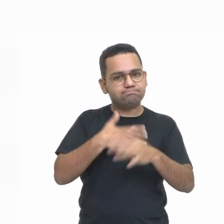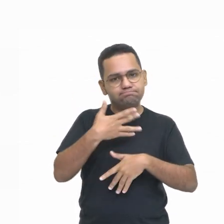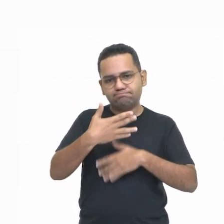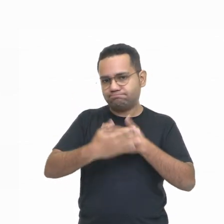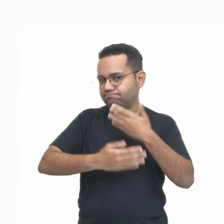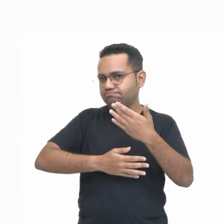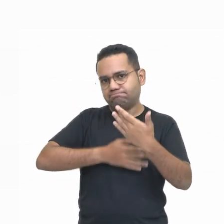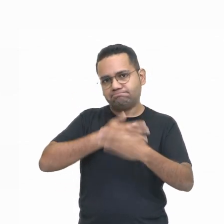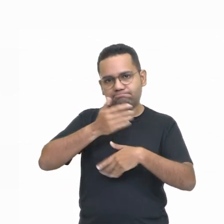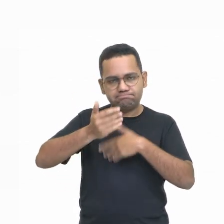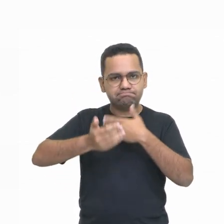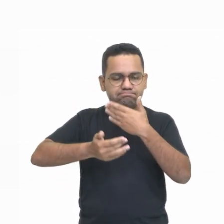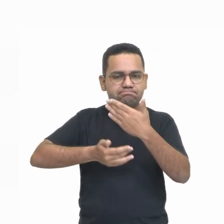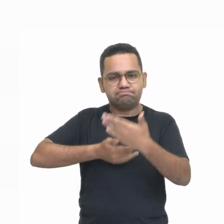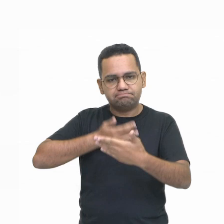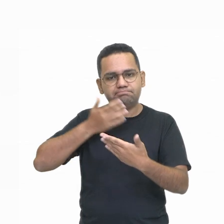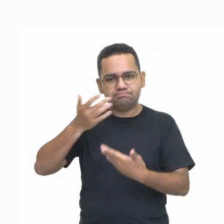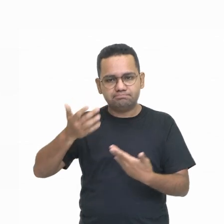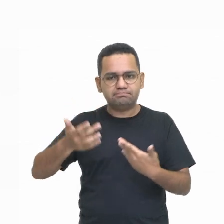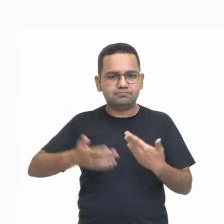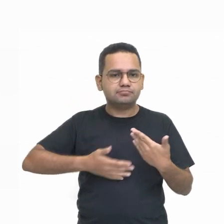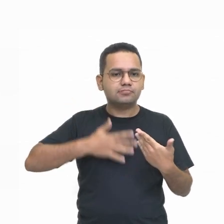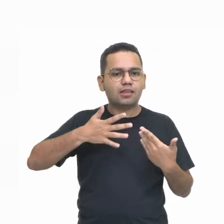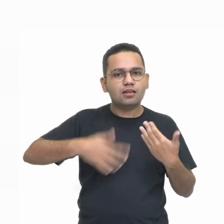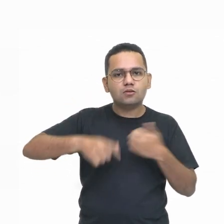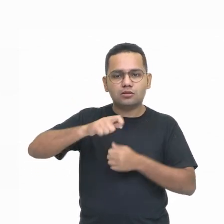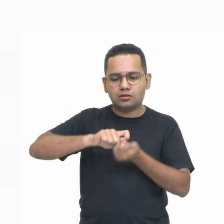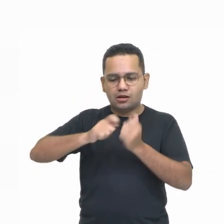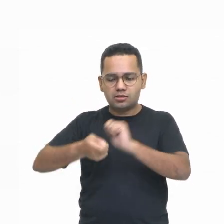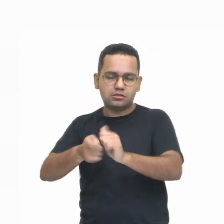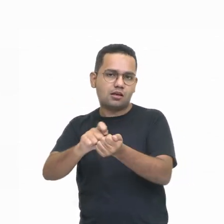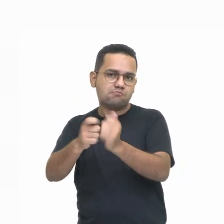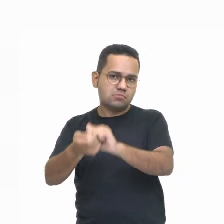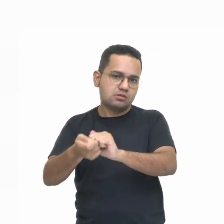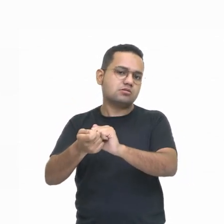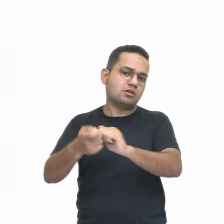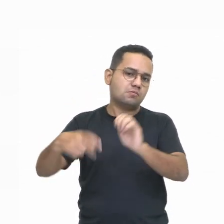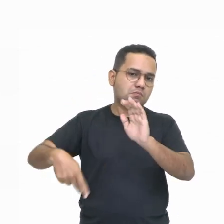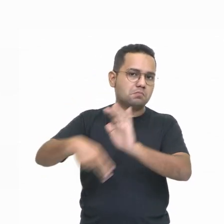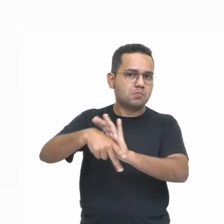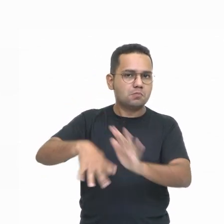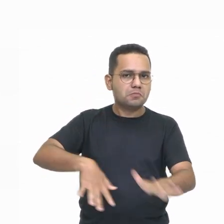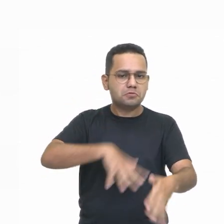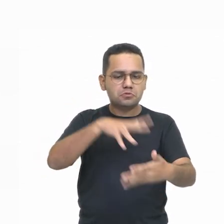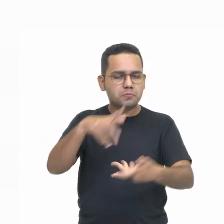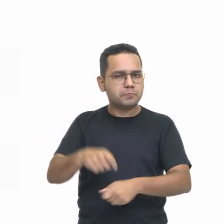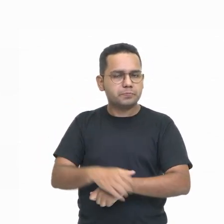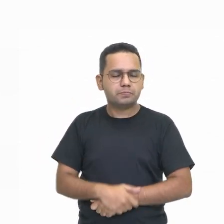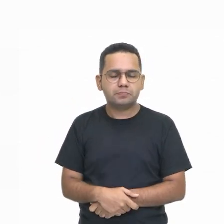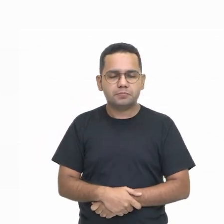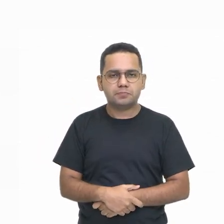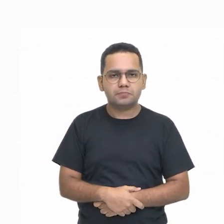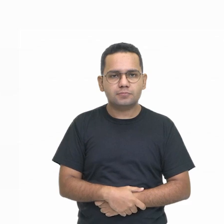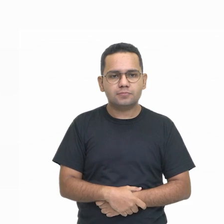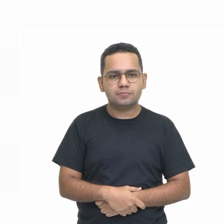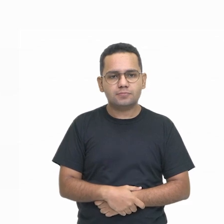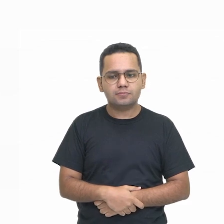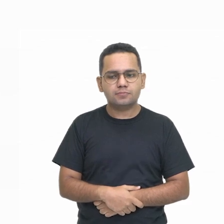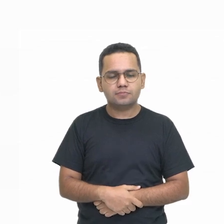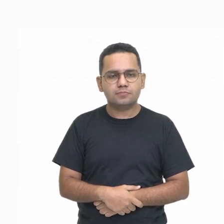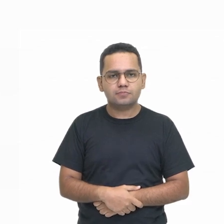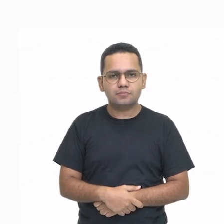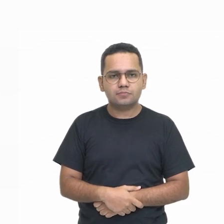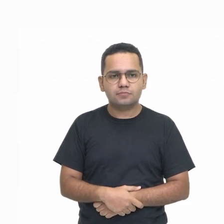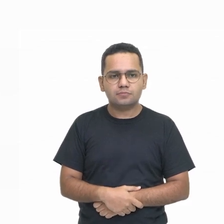as condições ambientais do planeta foram modificando, porque eles precisavam